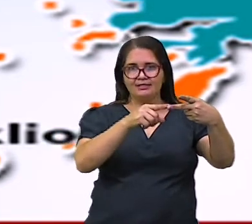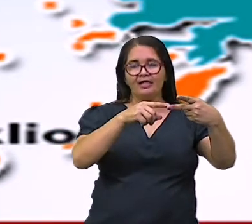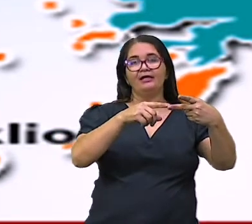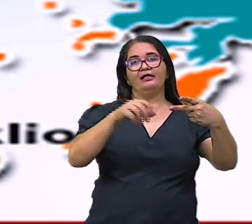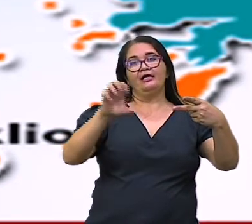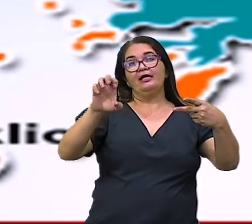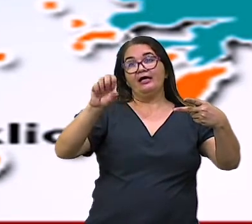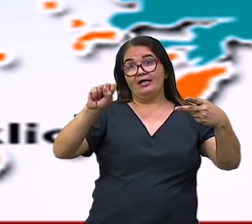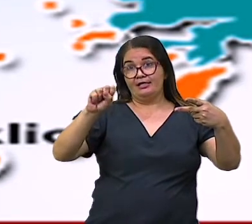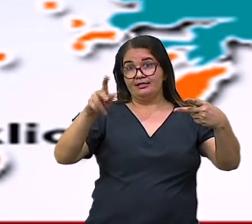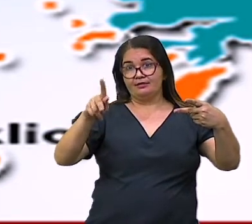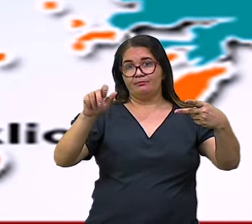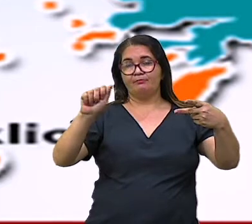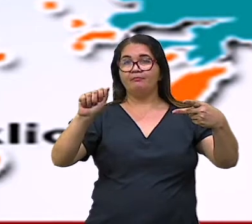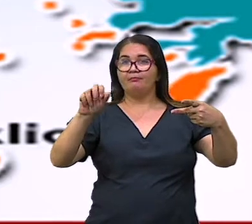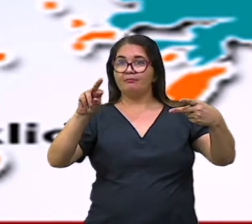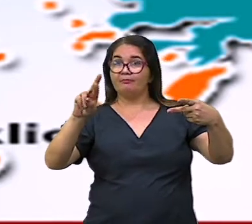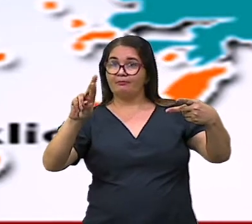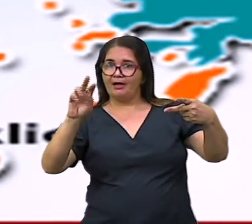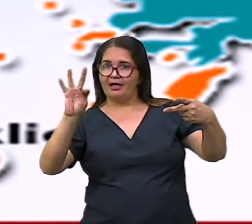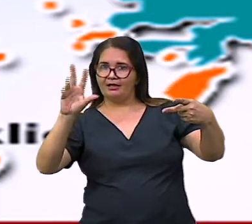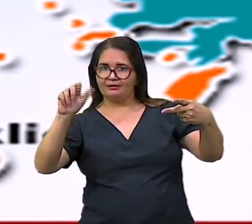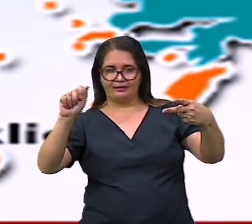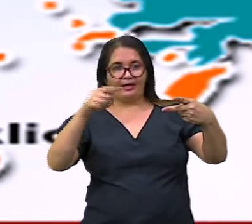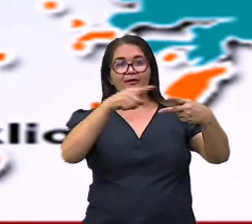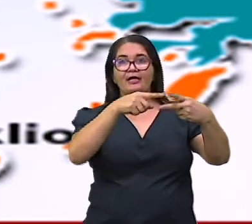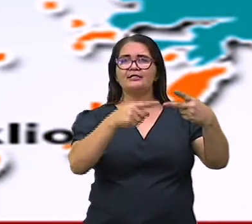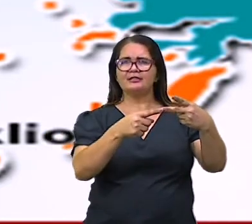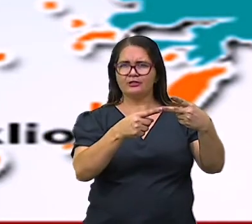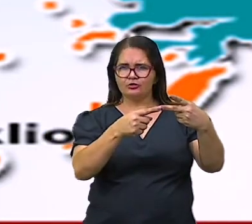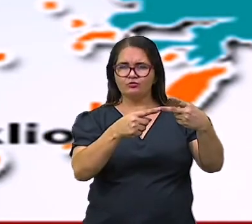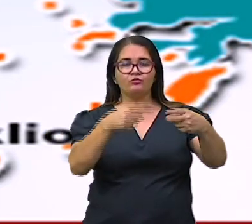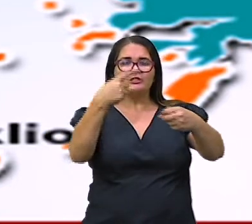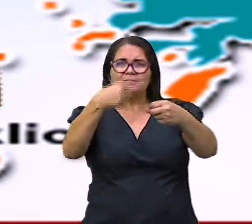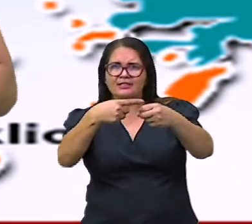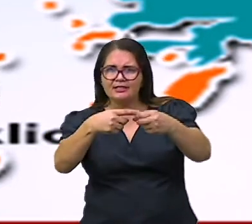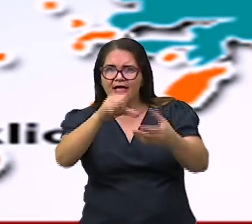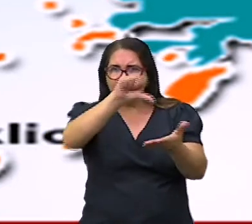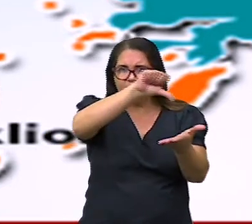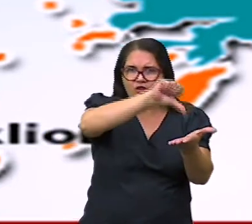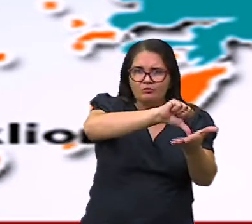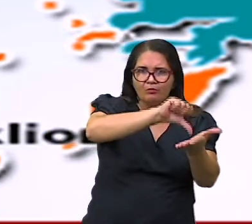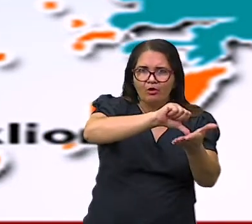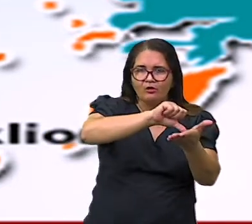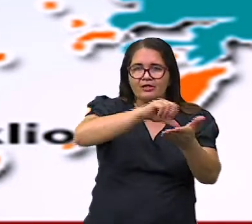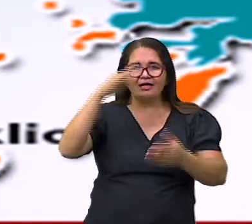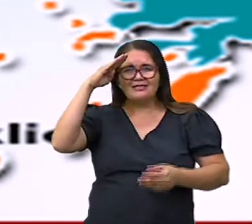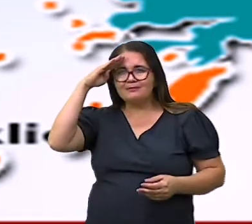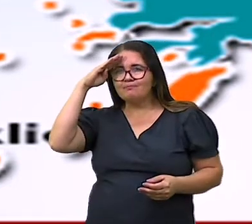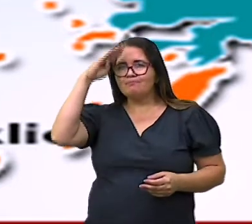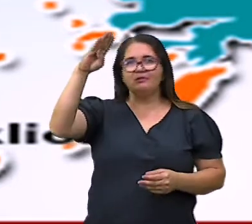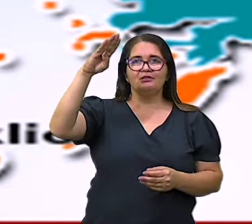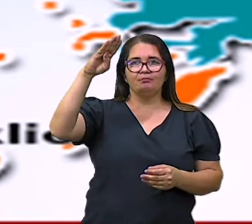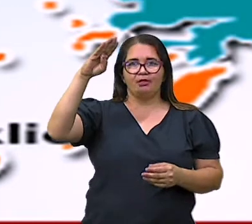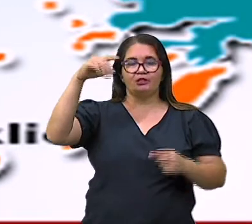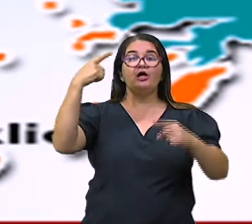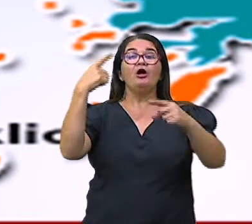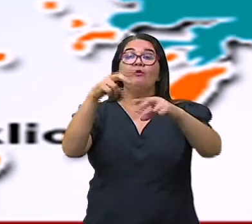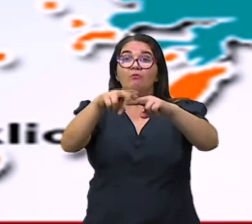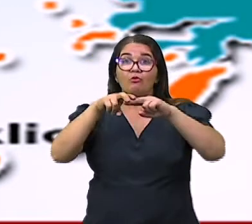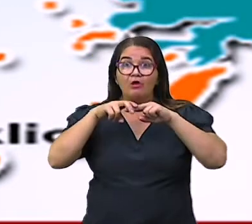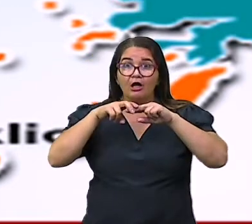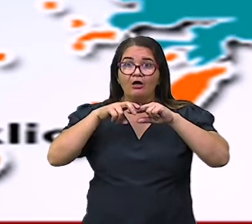permanente de gregos com outras populações que já habitavam nas proximidades de onde se instalaram